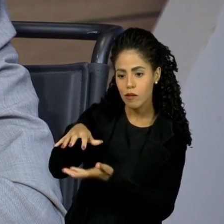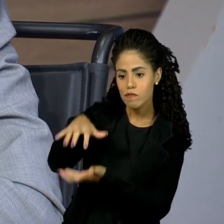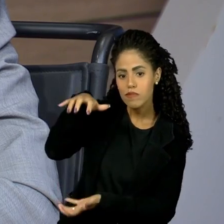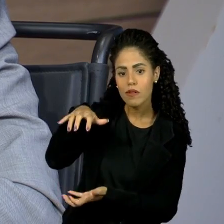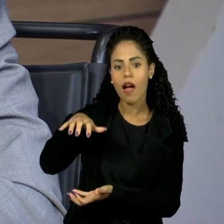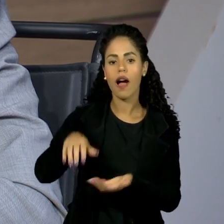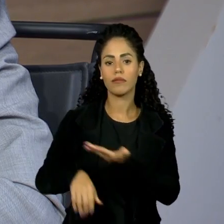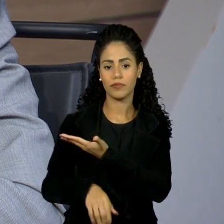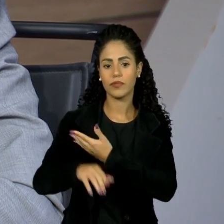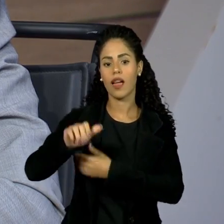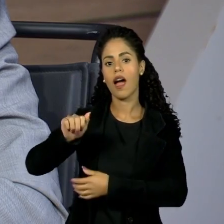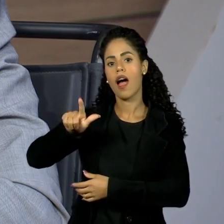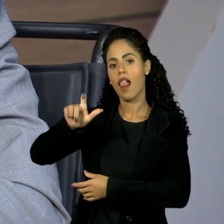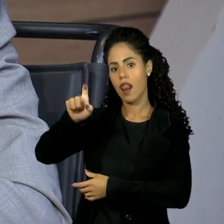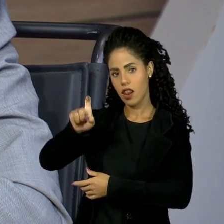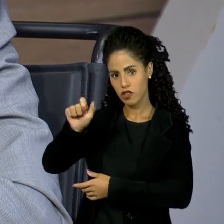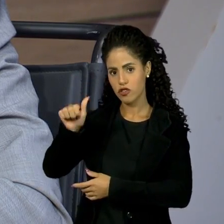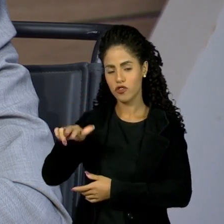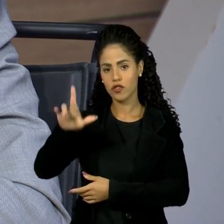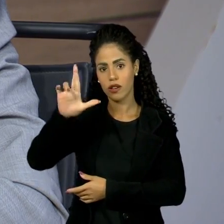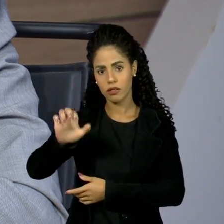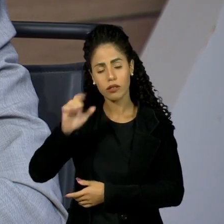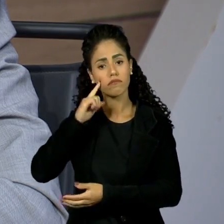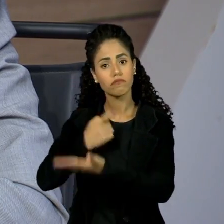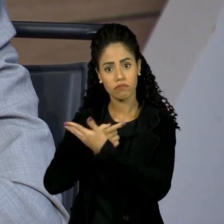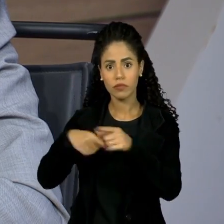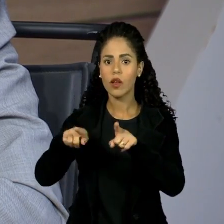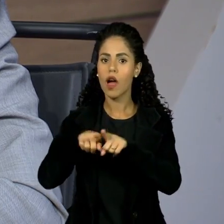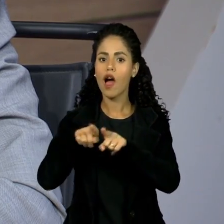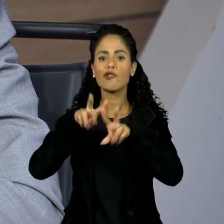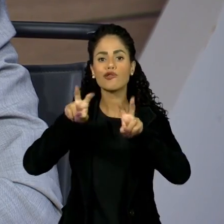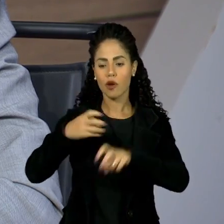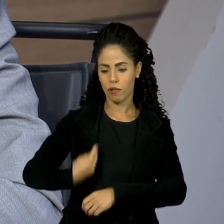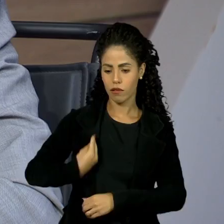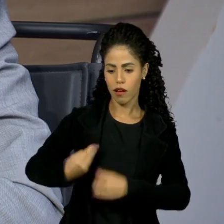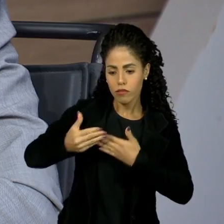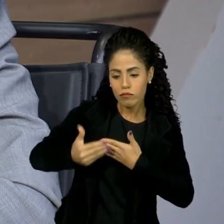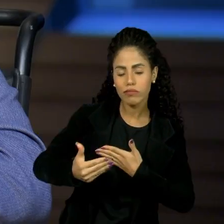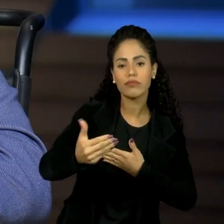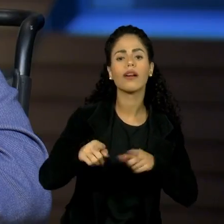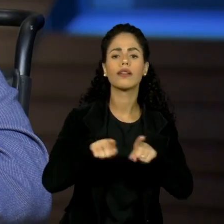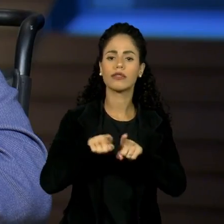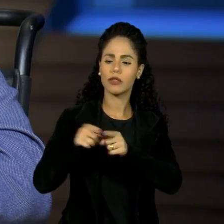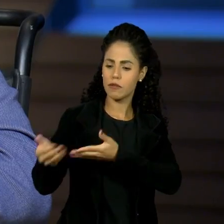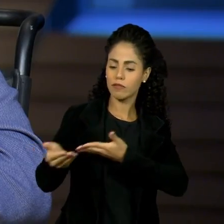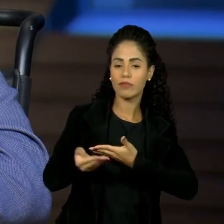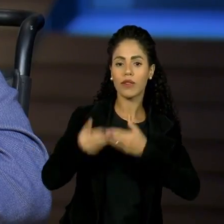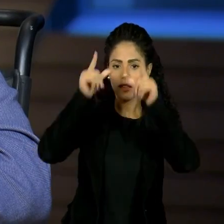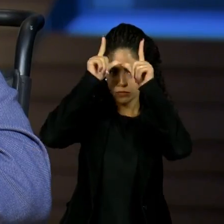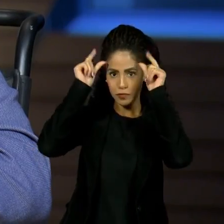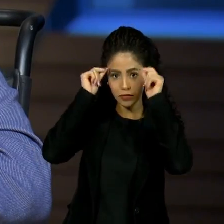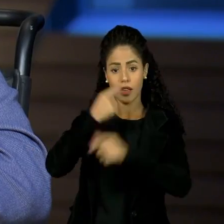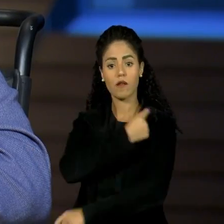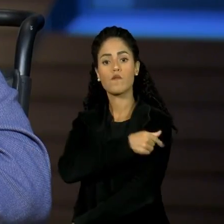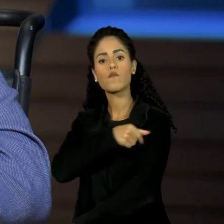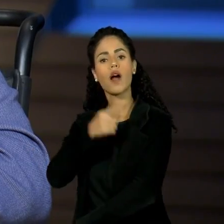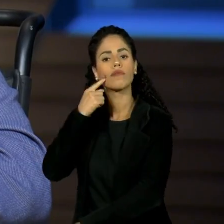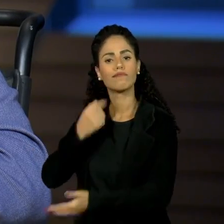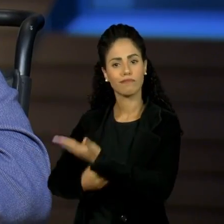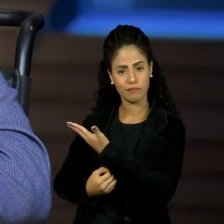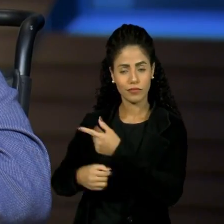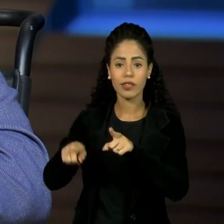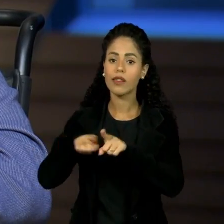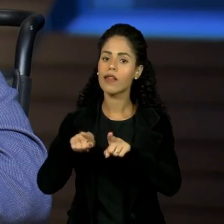Kalash, que é presidente do Centro Internacional da Longevidade. Comigo também o enfermeiro e professor da